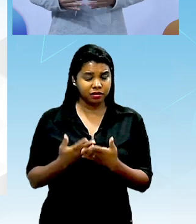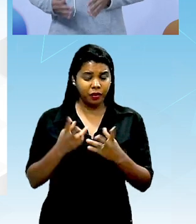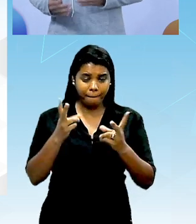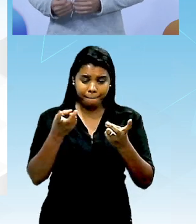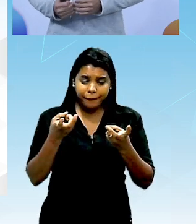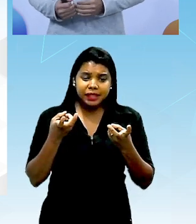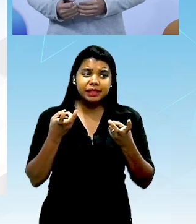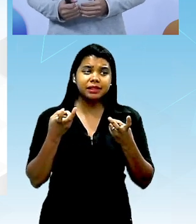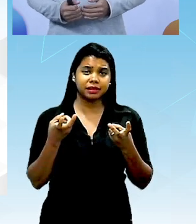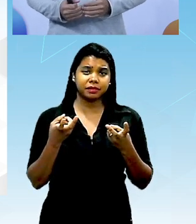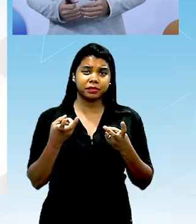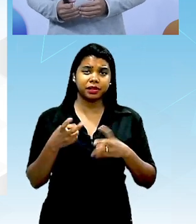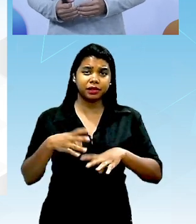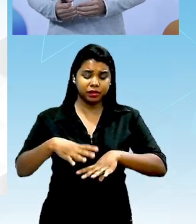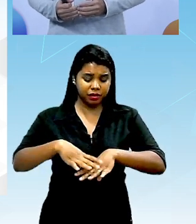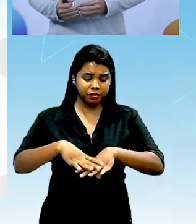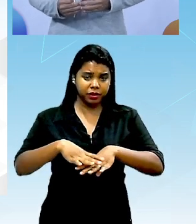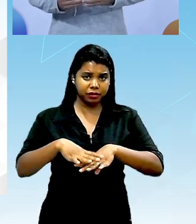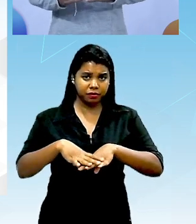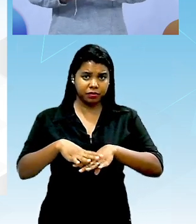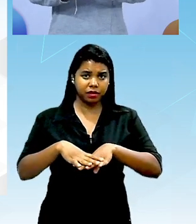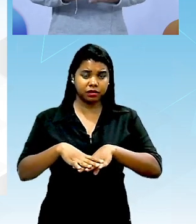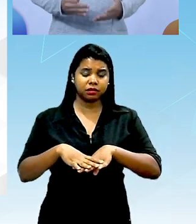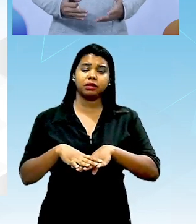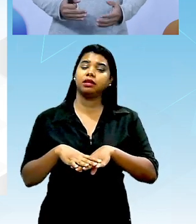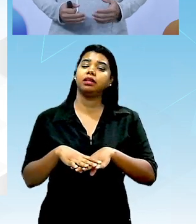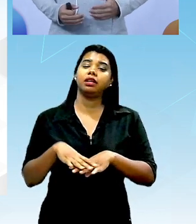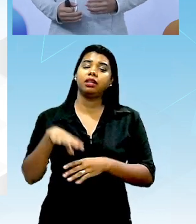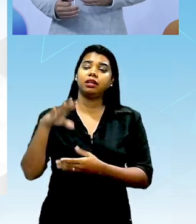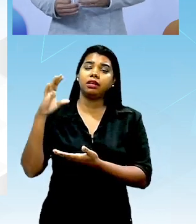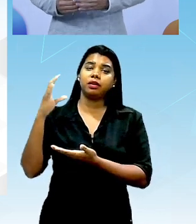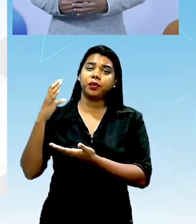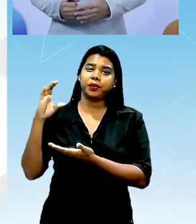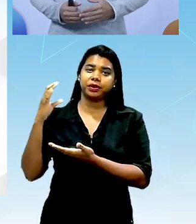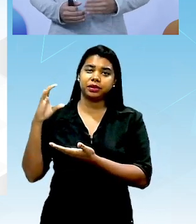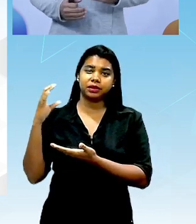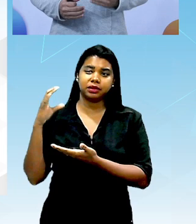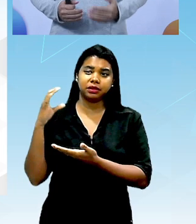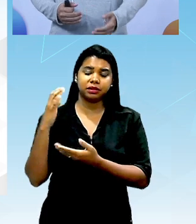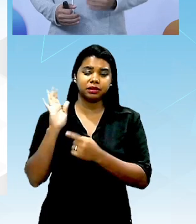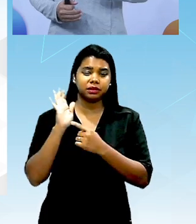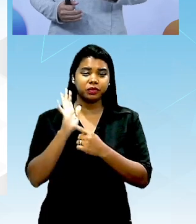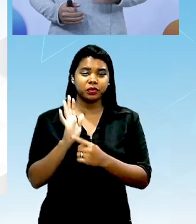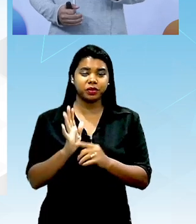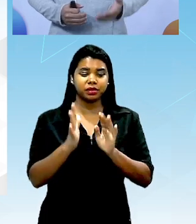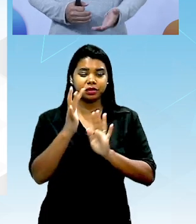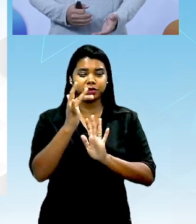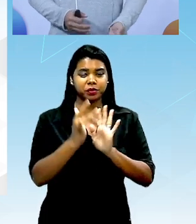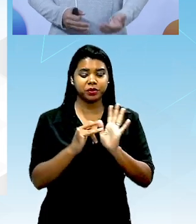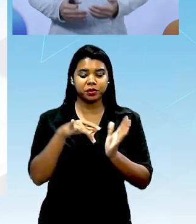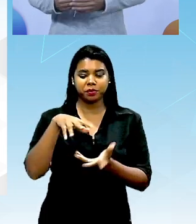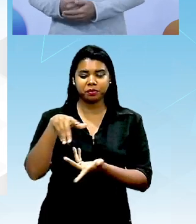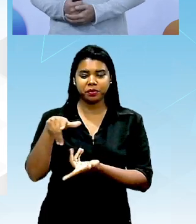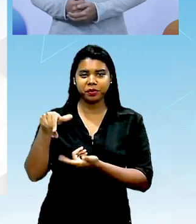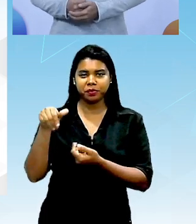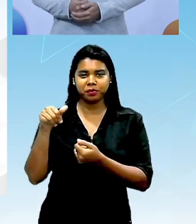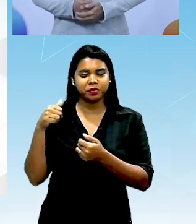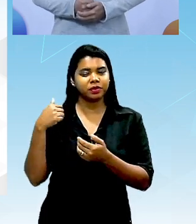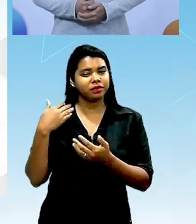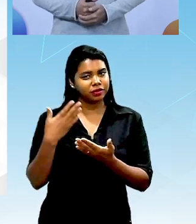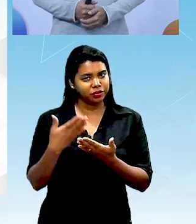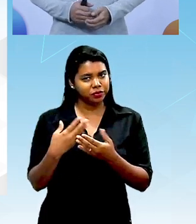perceber o quanto a matemática ela é uma ciência que fornece os modelos para o mundo e vai